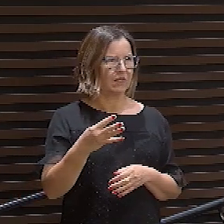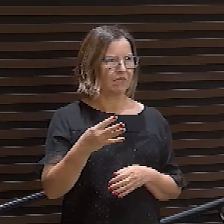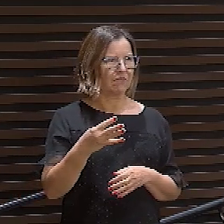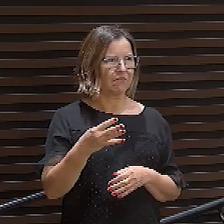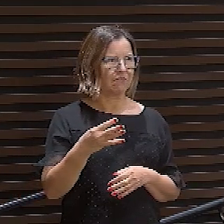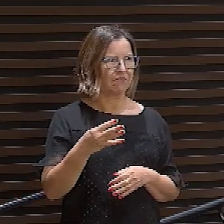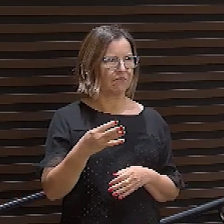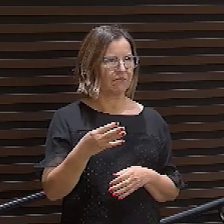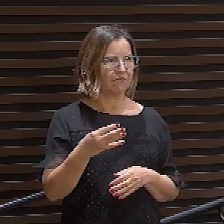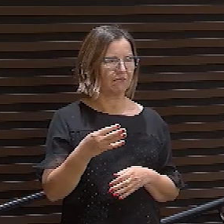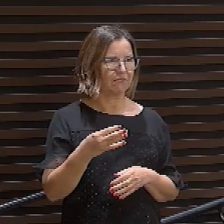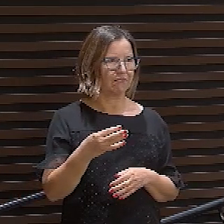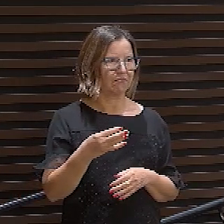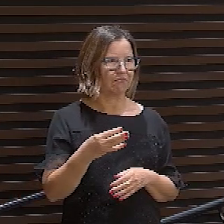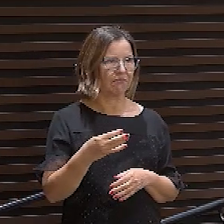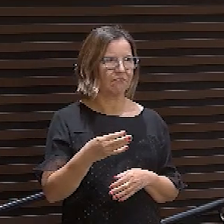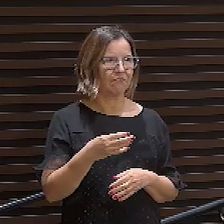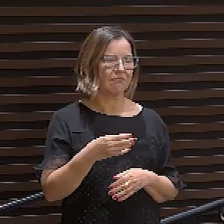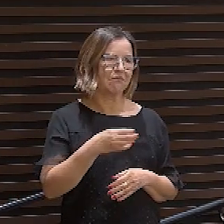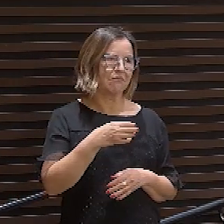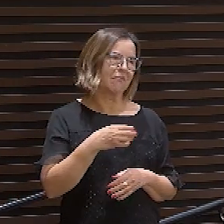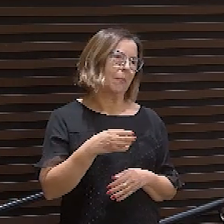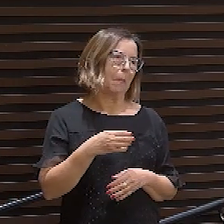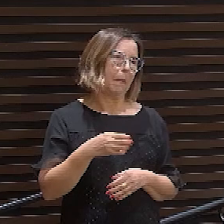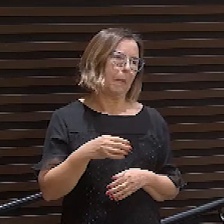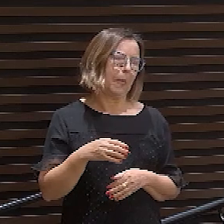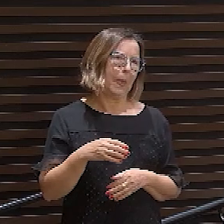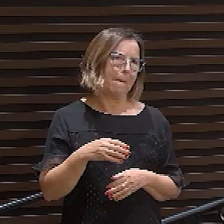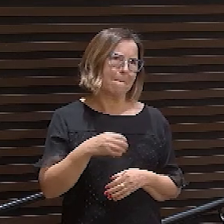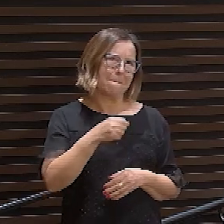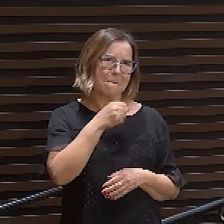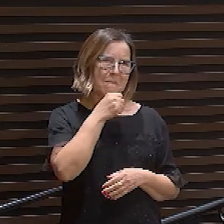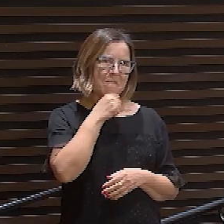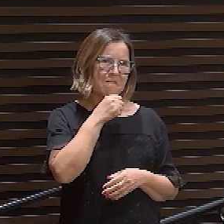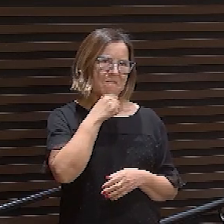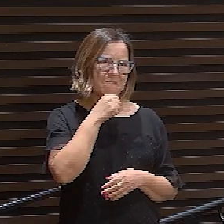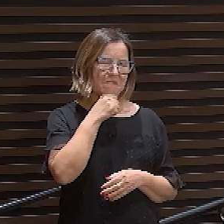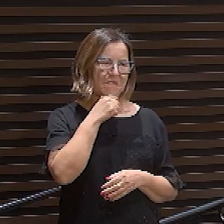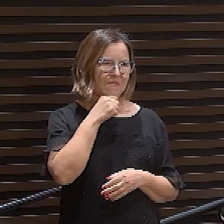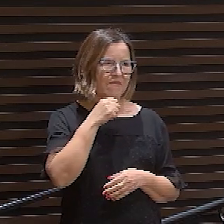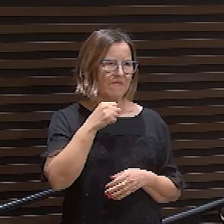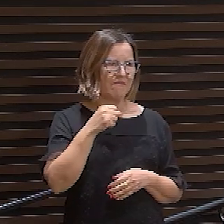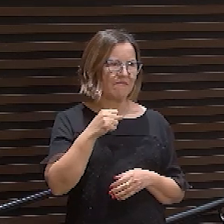4 realidades. Abraão são 4 altares.